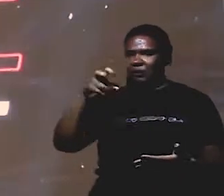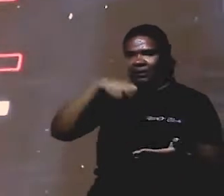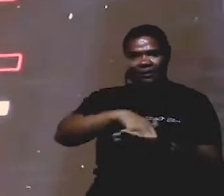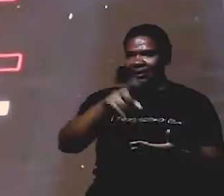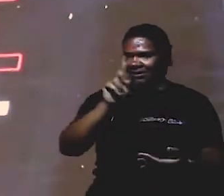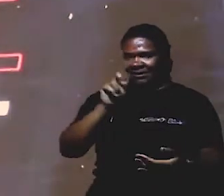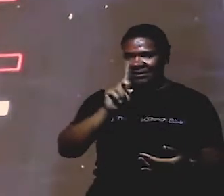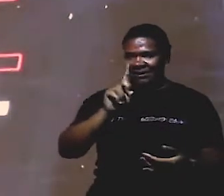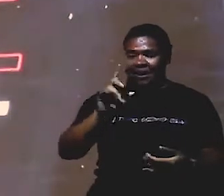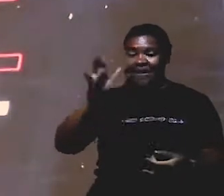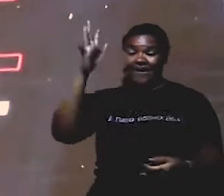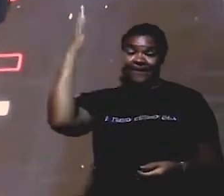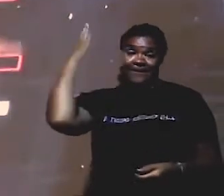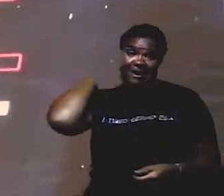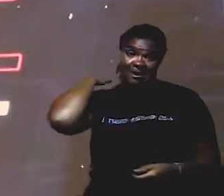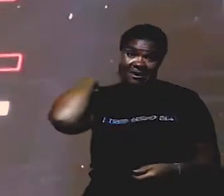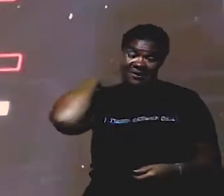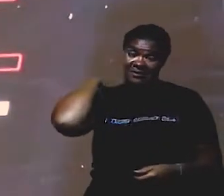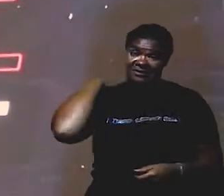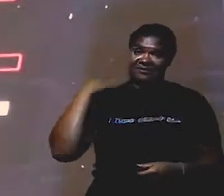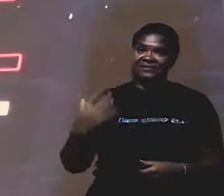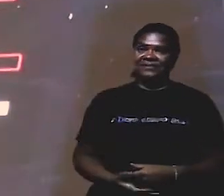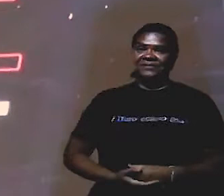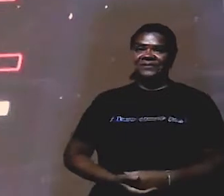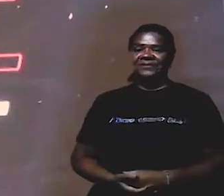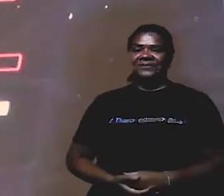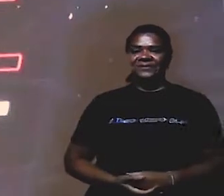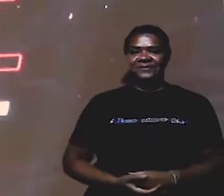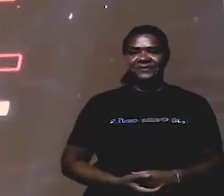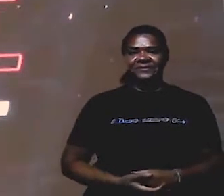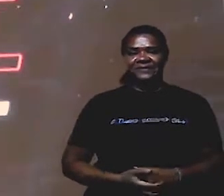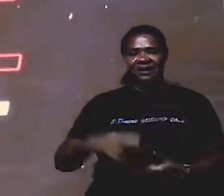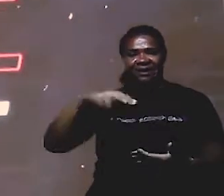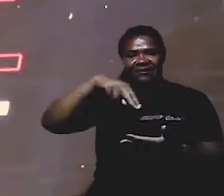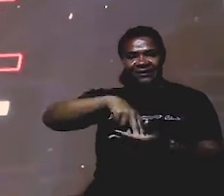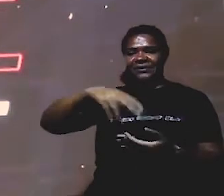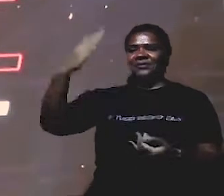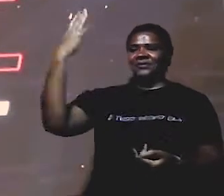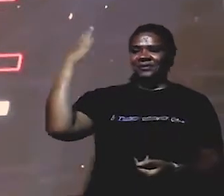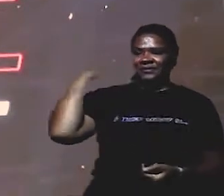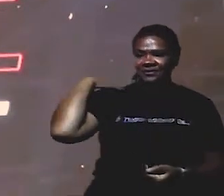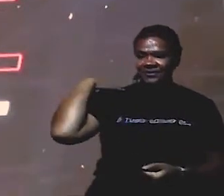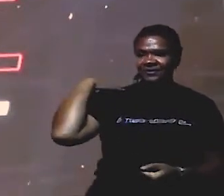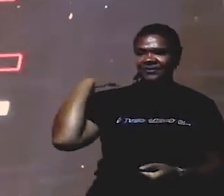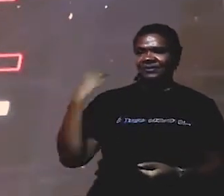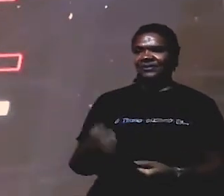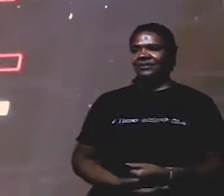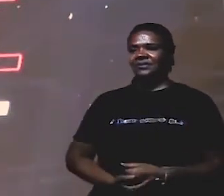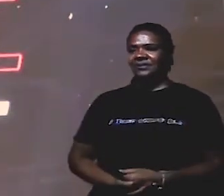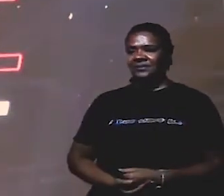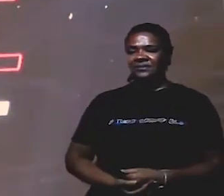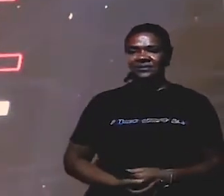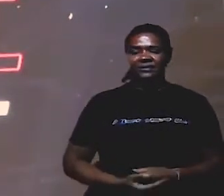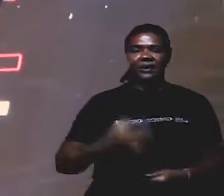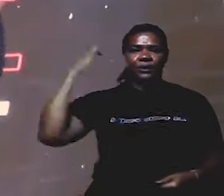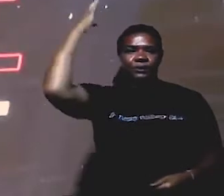dobrar o joelho do meu lado, não, é para colocar a mão em mim. Aí ele levantou, colocou as mãos. E naquele